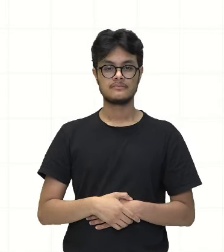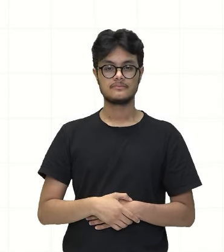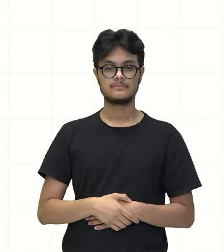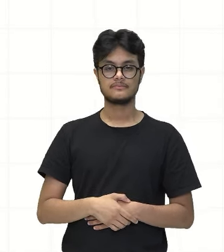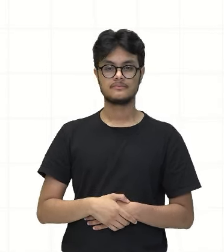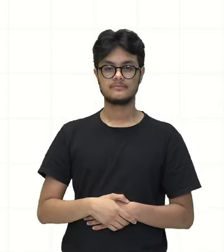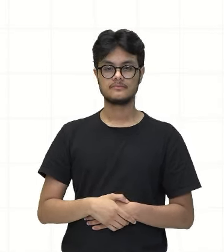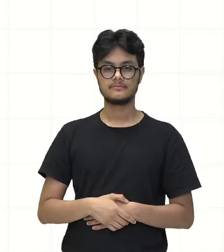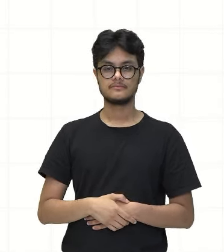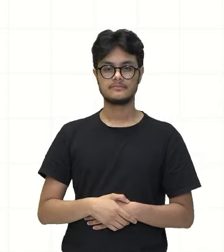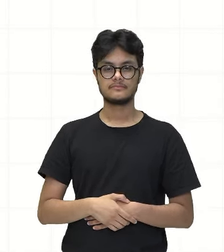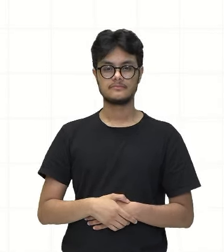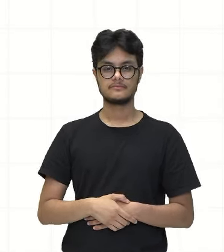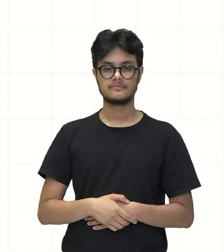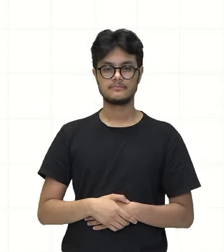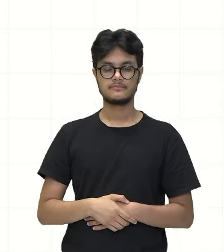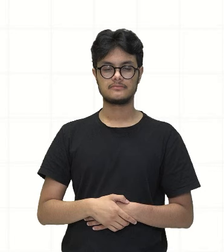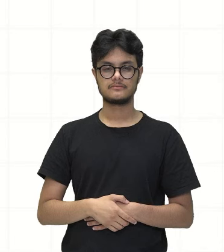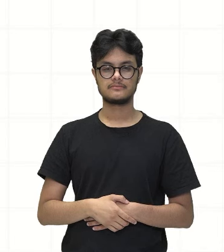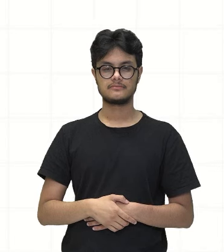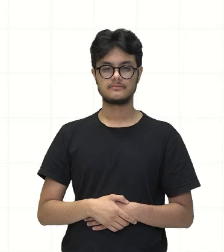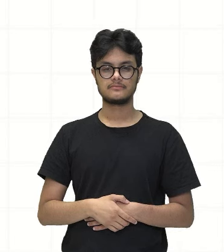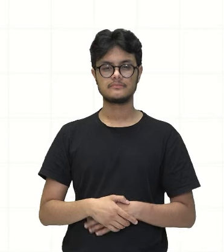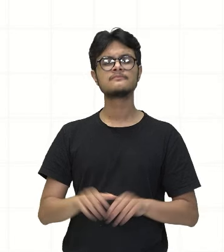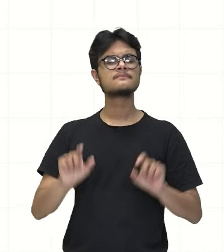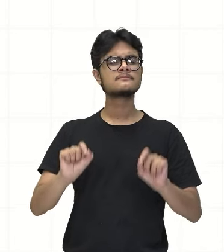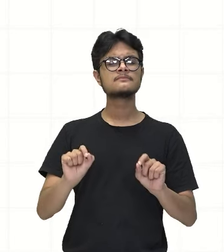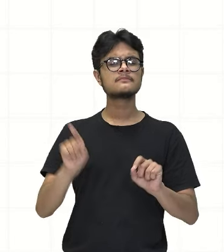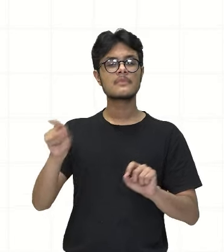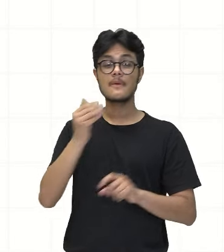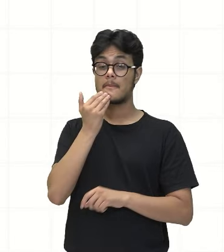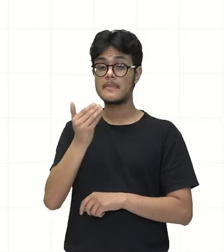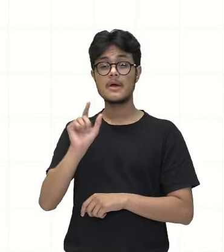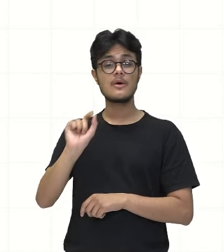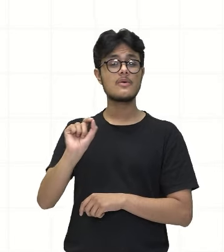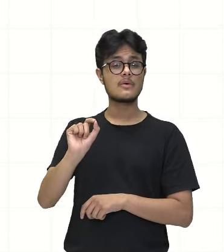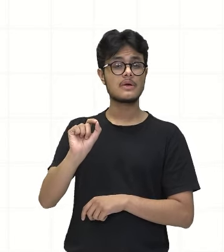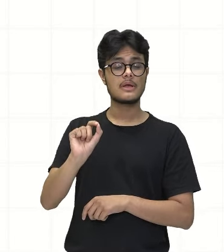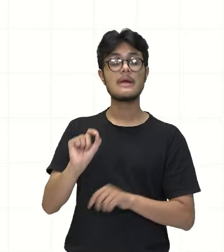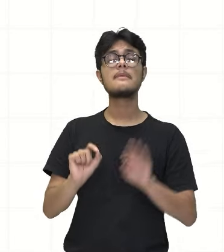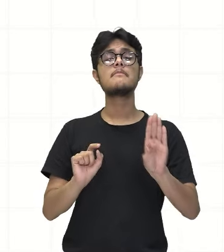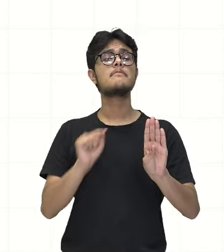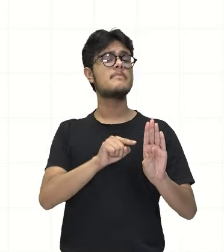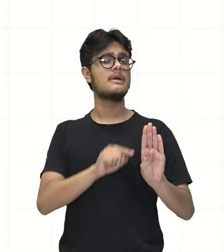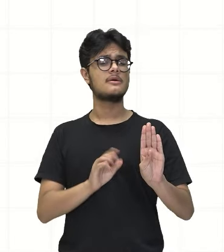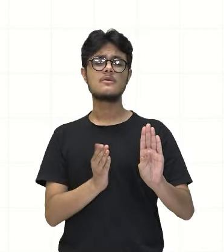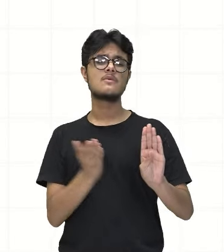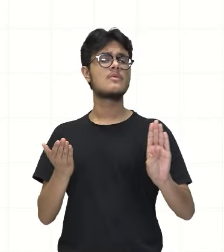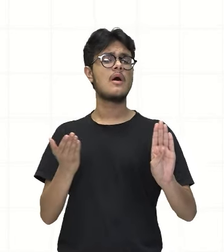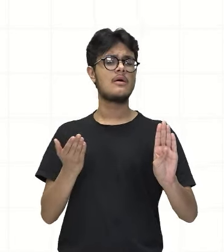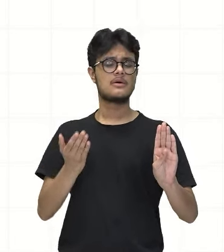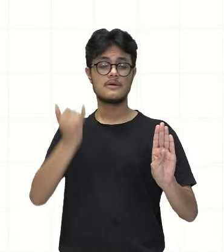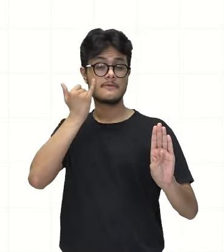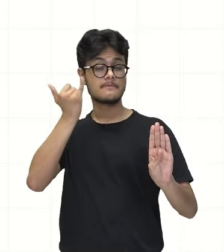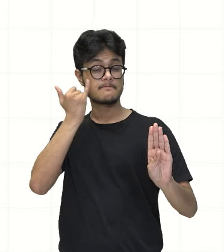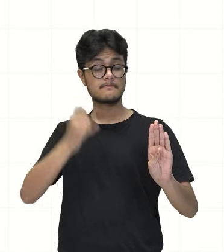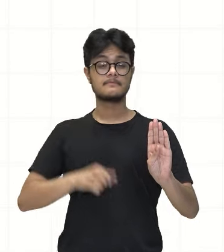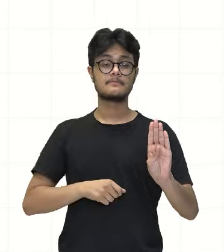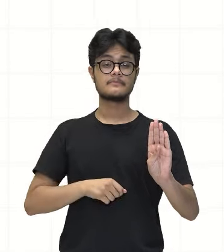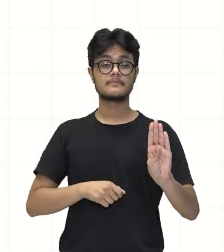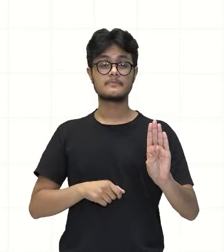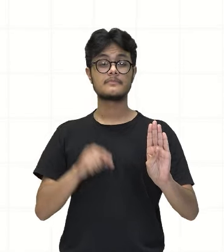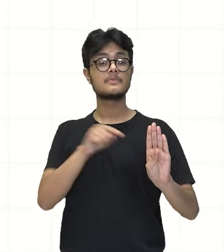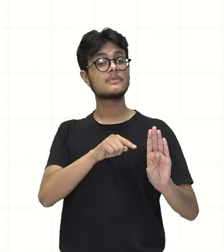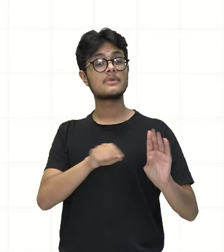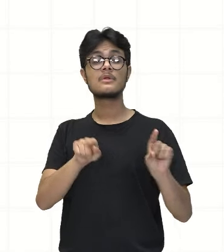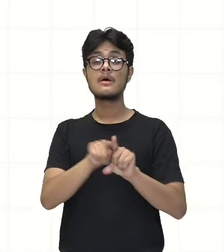vendo. Aí, o que ele quer? Ele está pedindo a medida de B, ou seja, ele está pedindo a medida do cateto B e